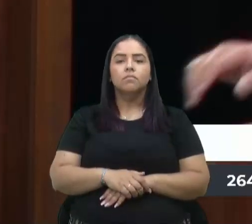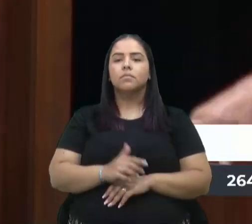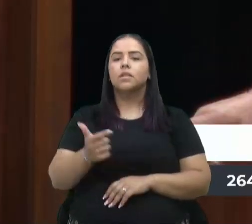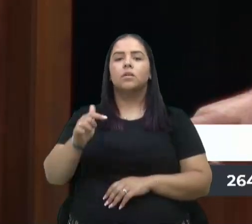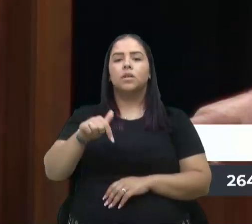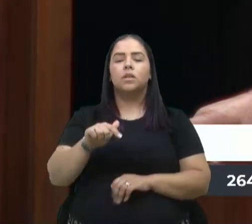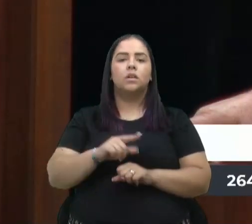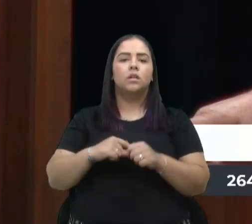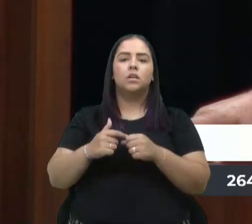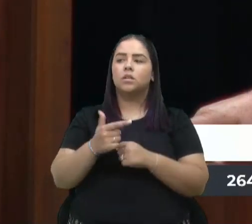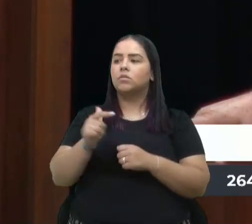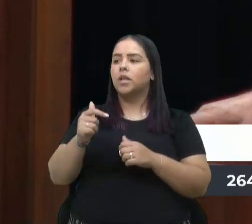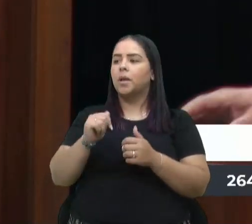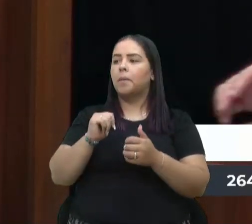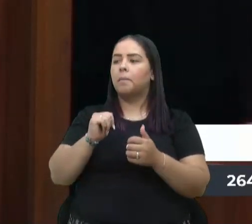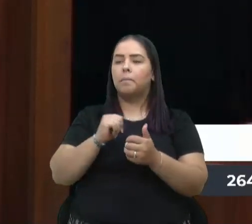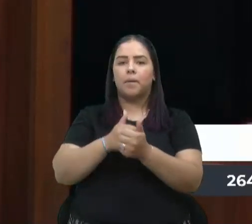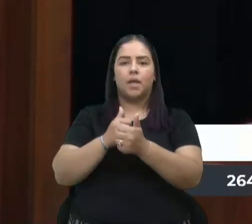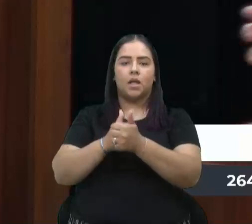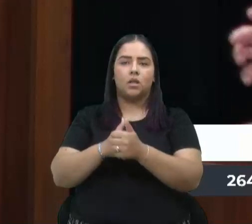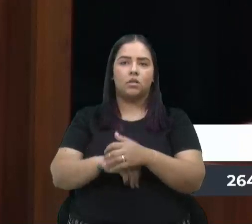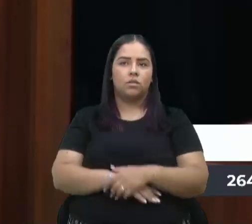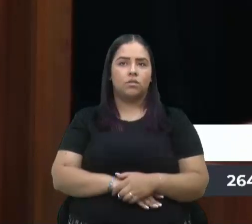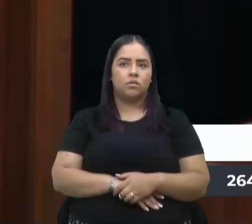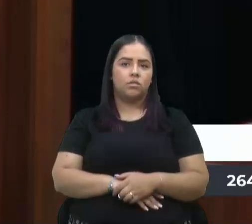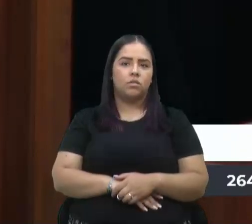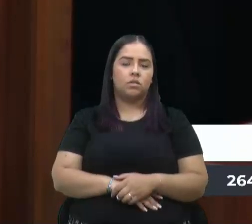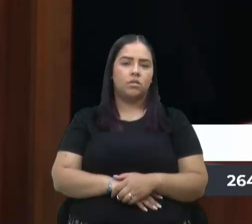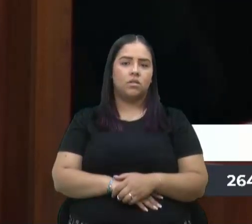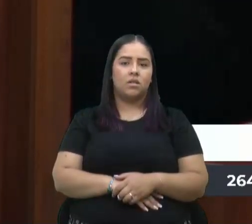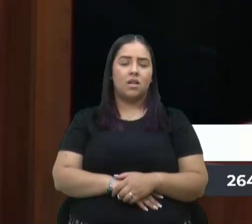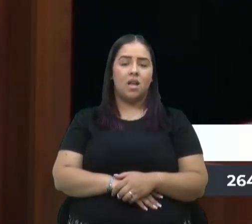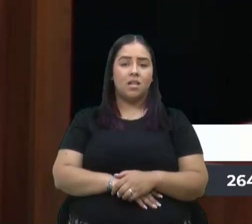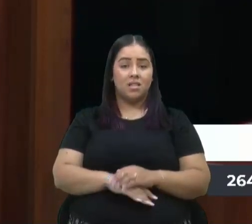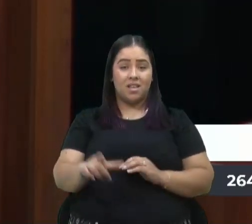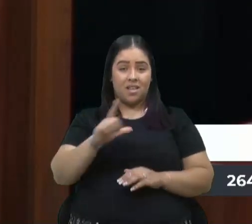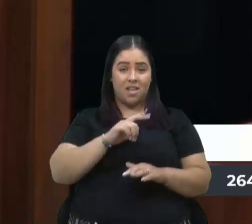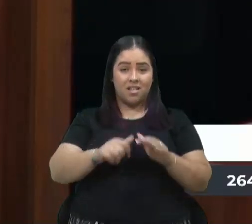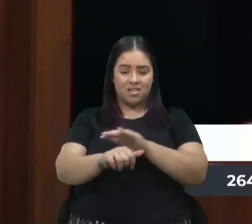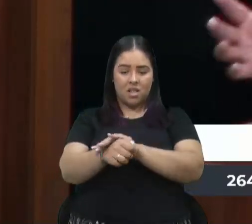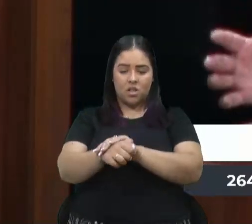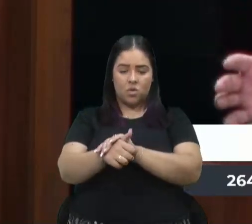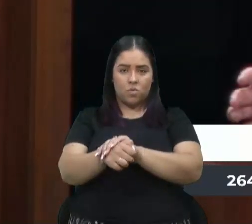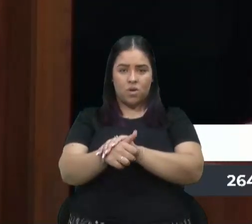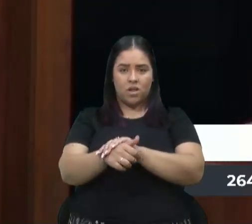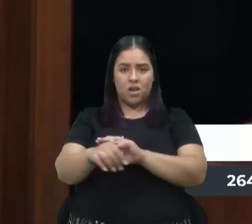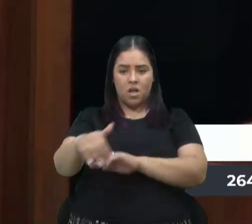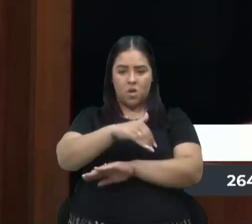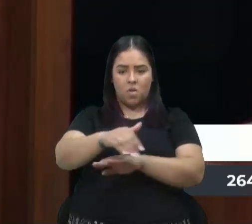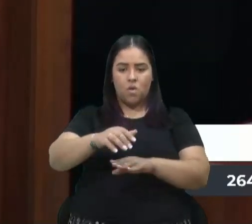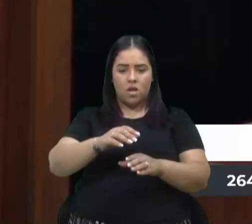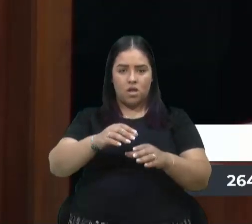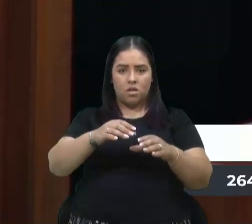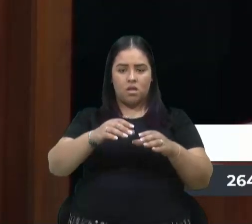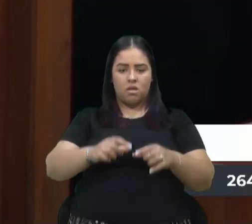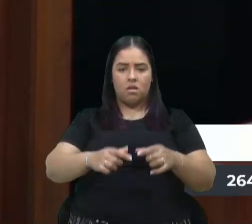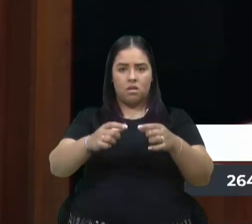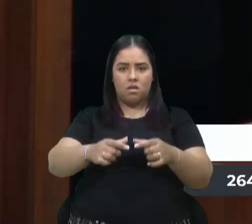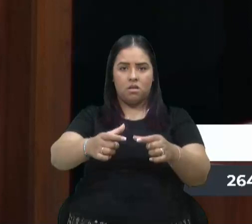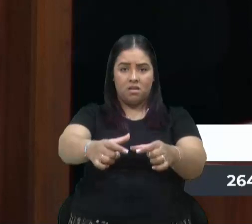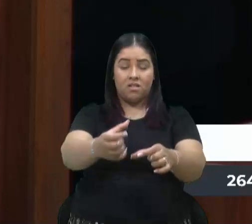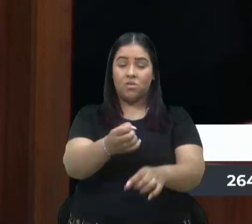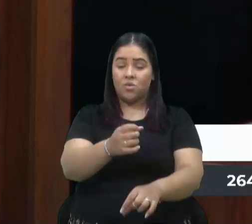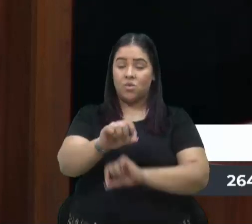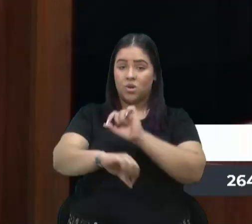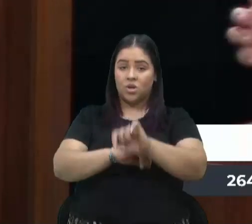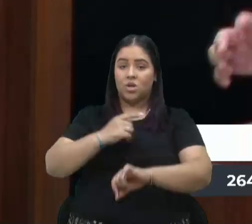não tem próximo. As famosas tartarugas, porque para nós o que fosse feito, talvez não resolvesse isso. Não,